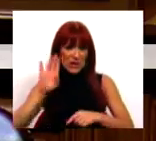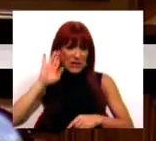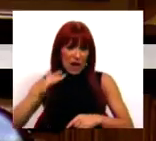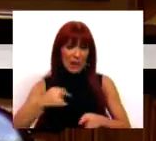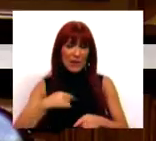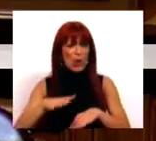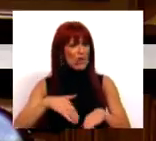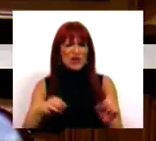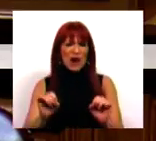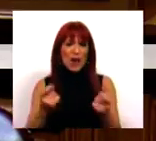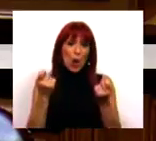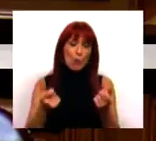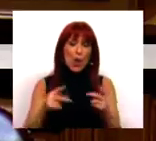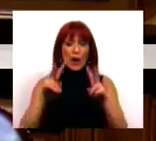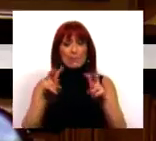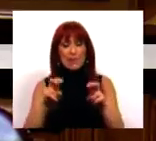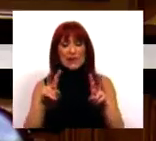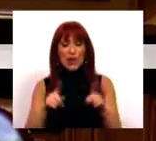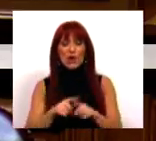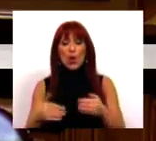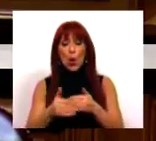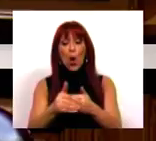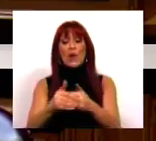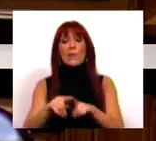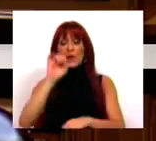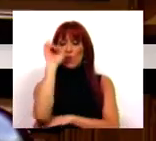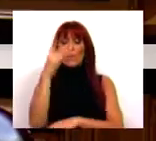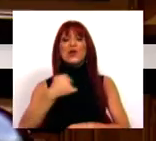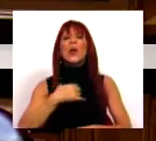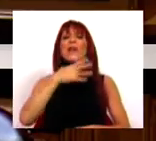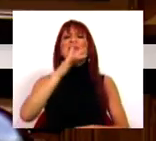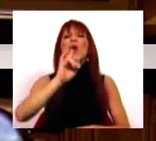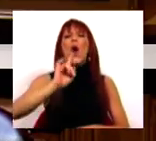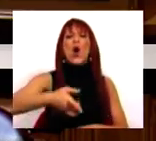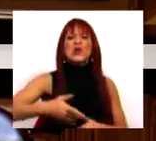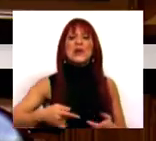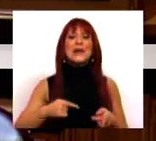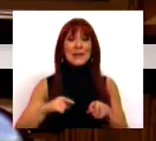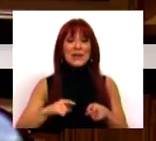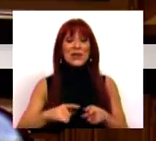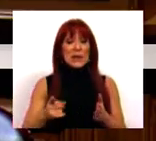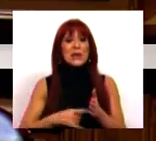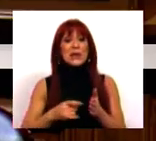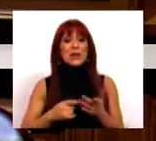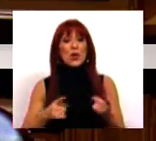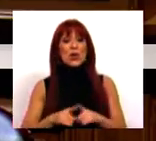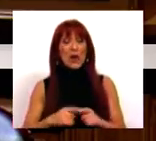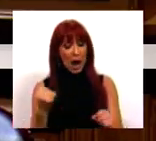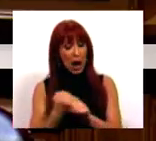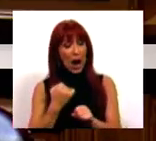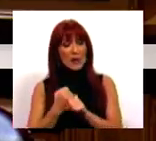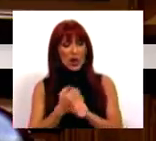ou nada se fez relativamente à matéria do ordenamento florestal. E, portanto, o que é que eu quero dizer com isto? São necessárias